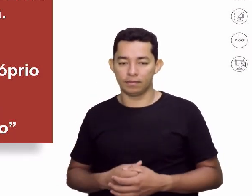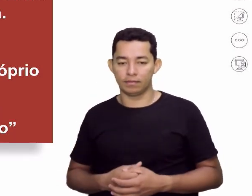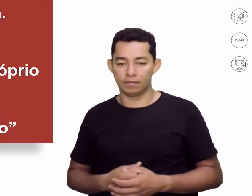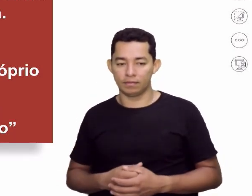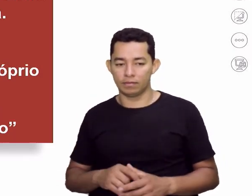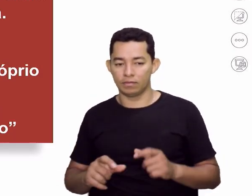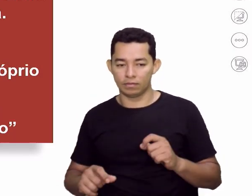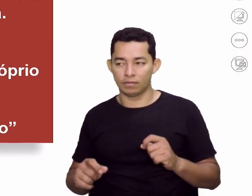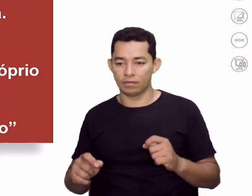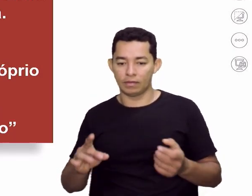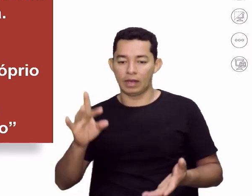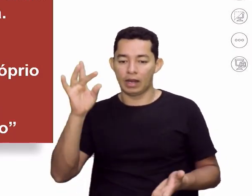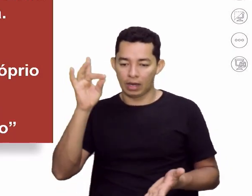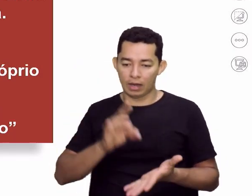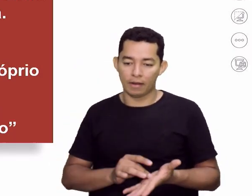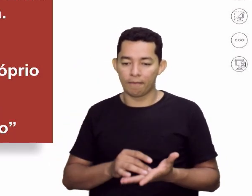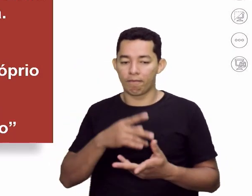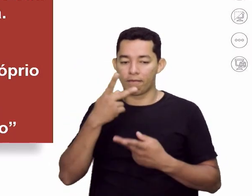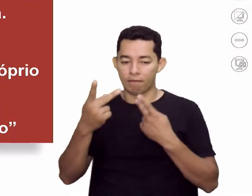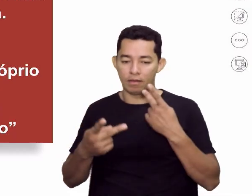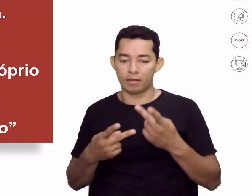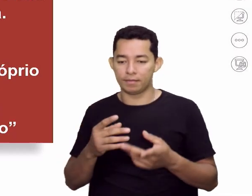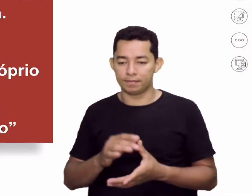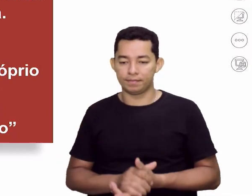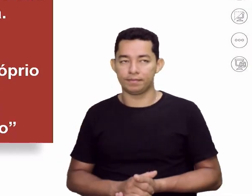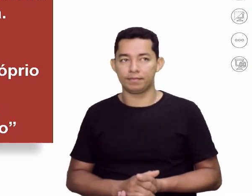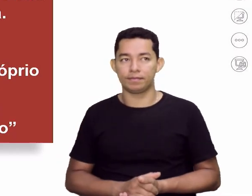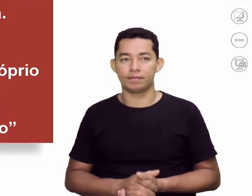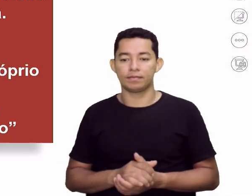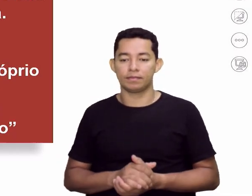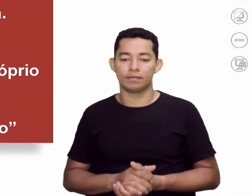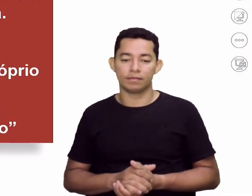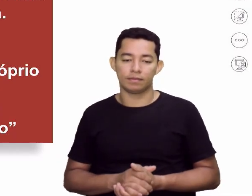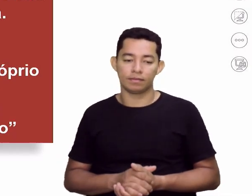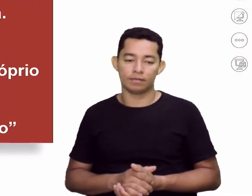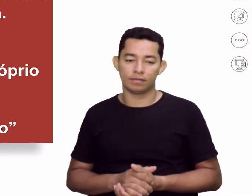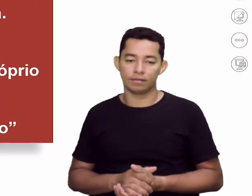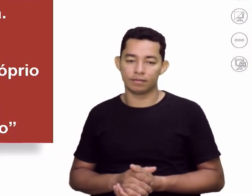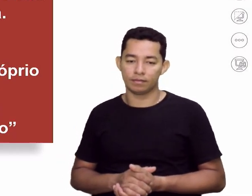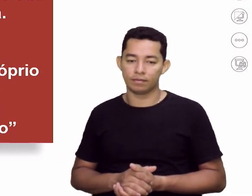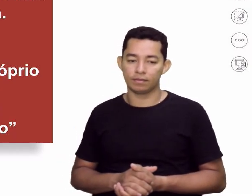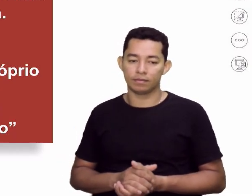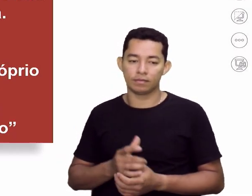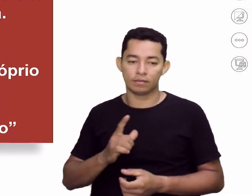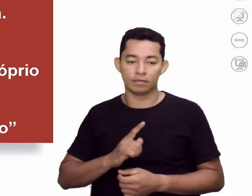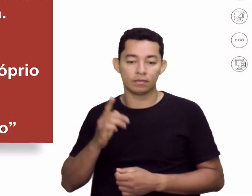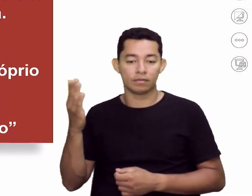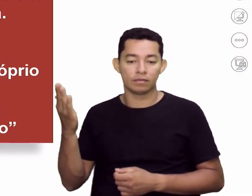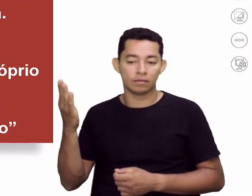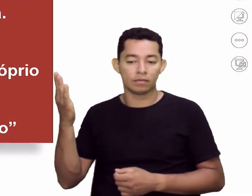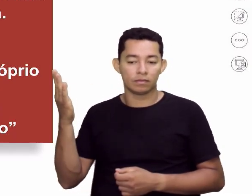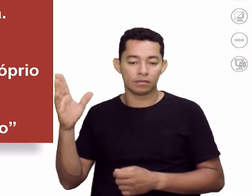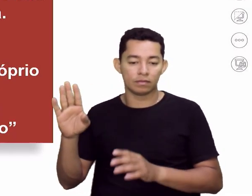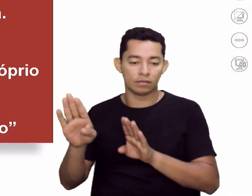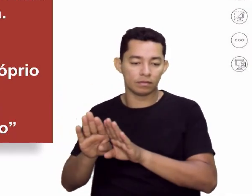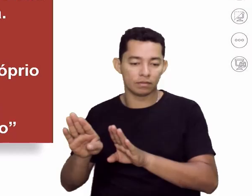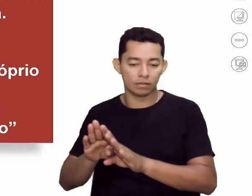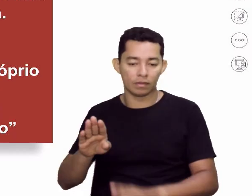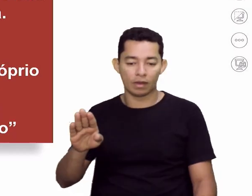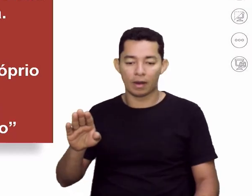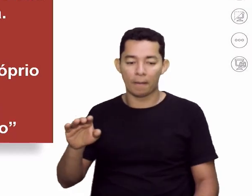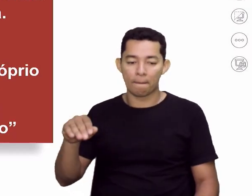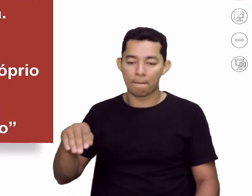ele realmente queria falar, né, expressar. Então, tem esse quadro aqui também, Melancolia,